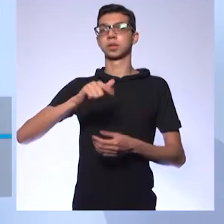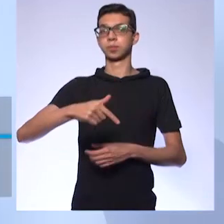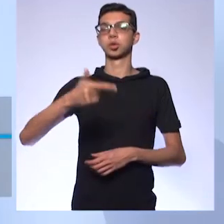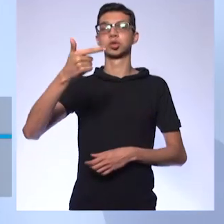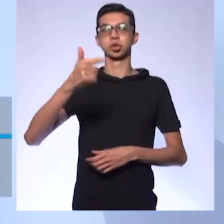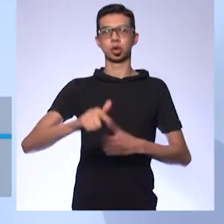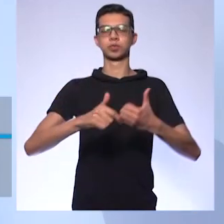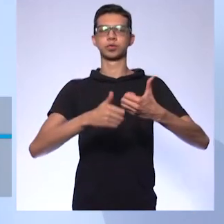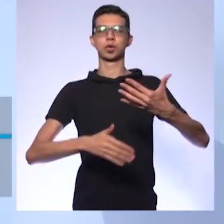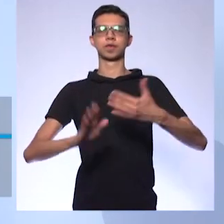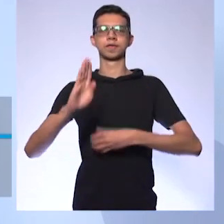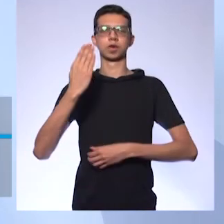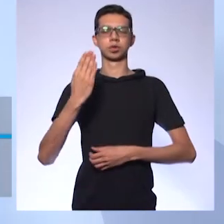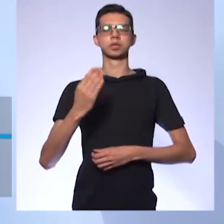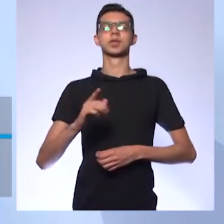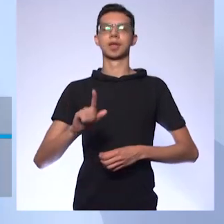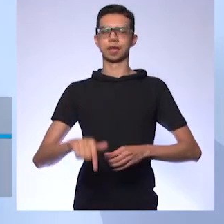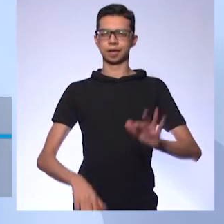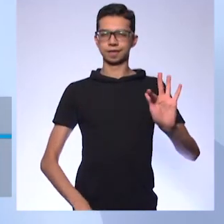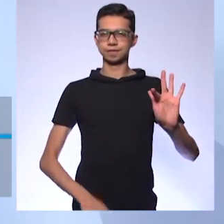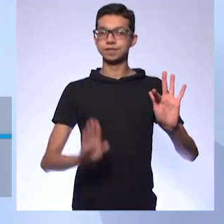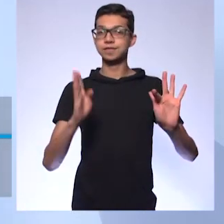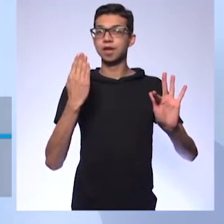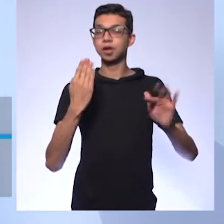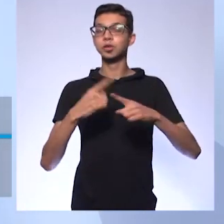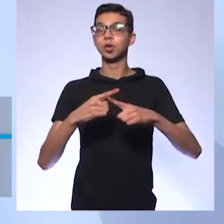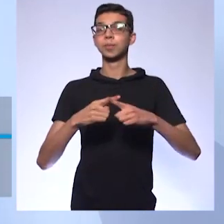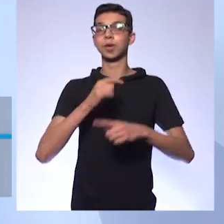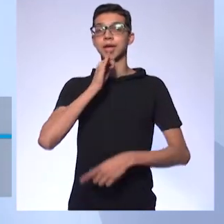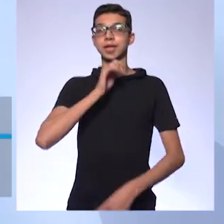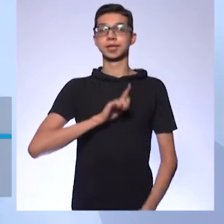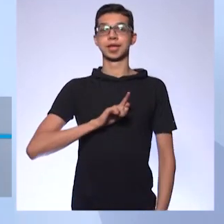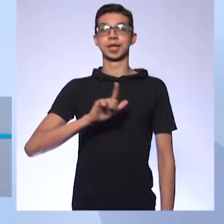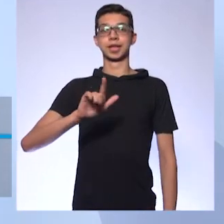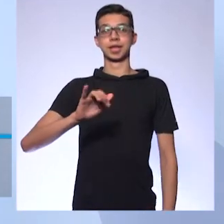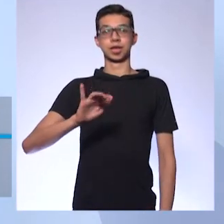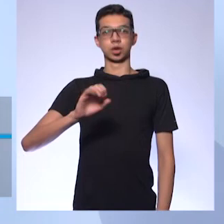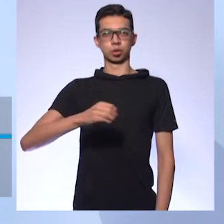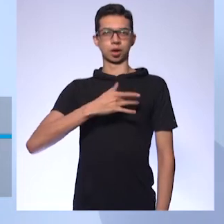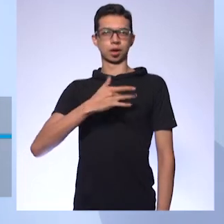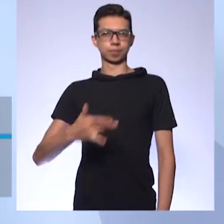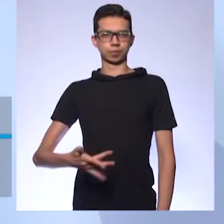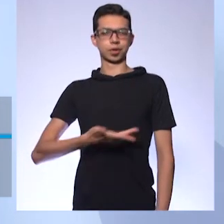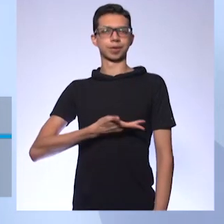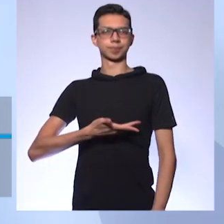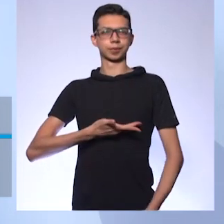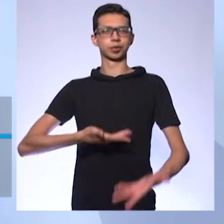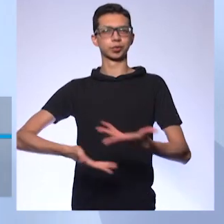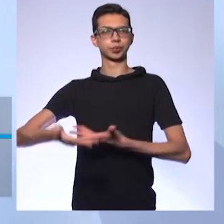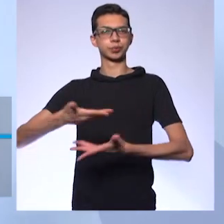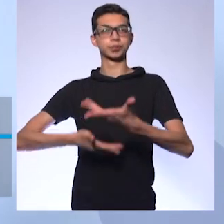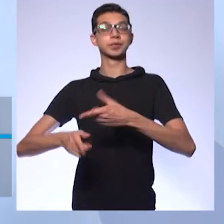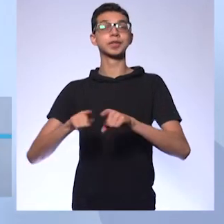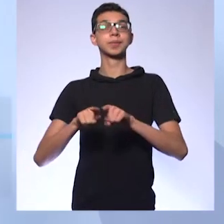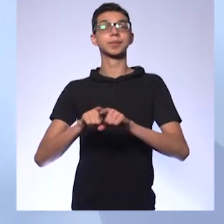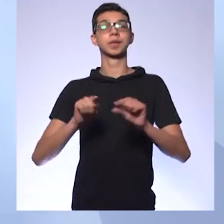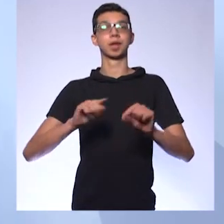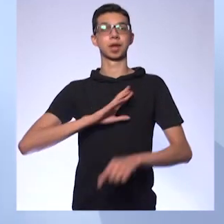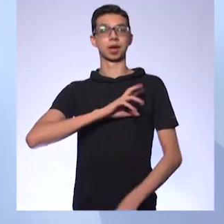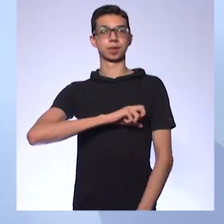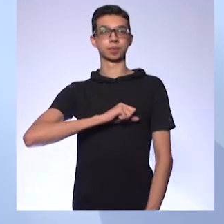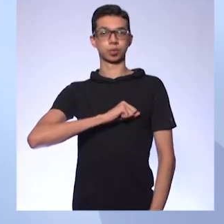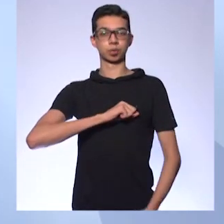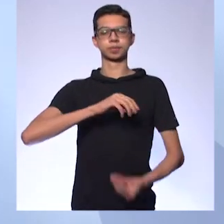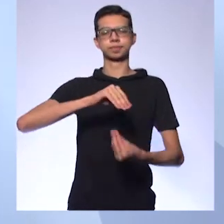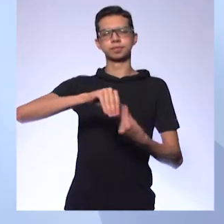as cantigas se dividem em 2 tipos. Lírico-amorosas, que são as cantigas de amor e de amigo. As cantigas de amor, com o eu